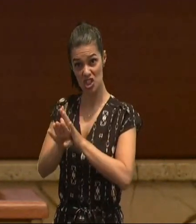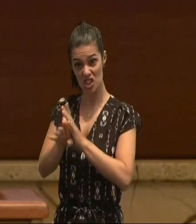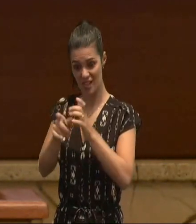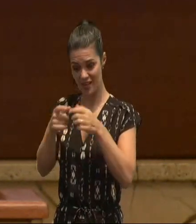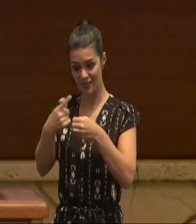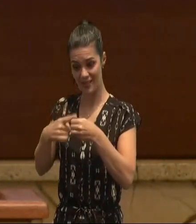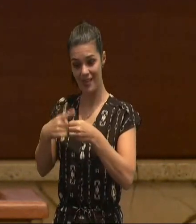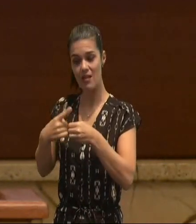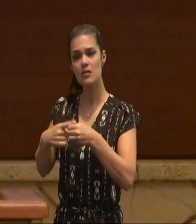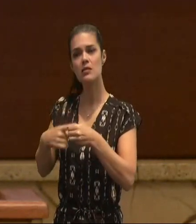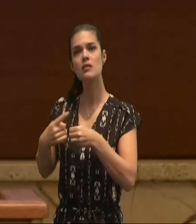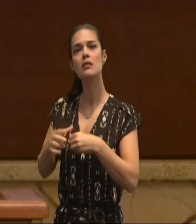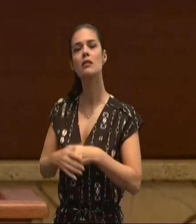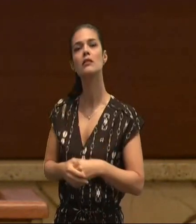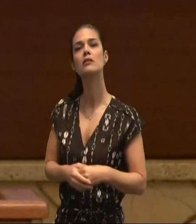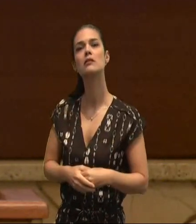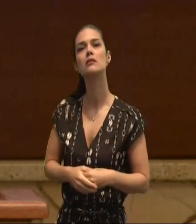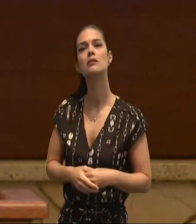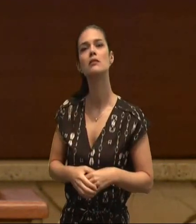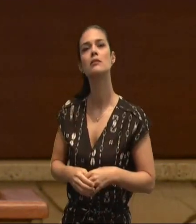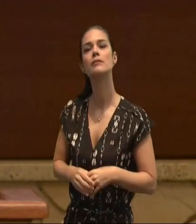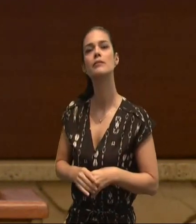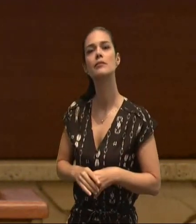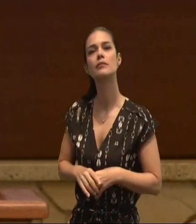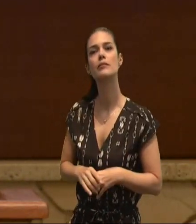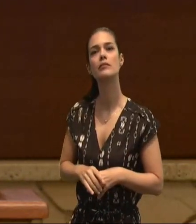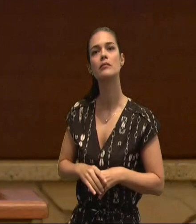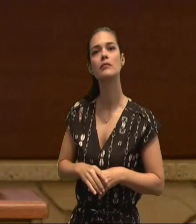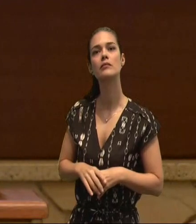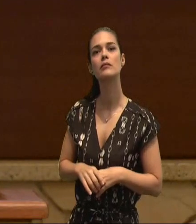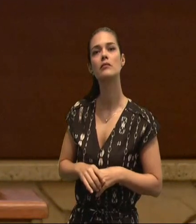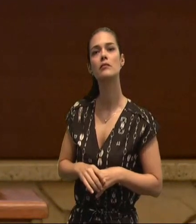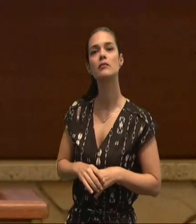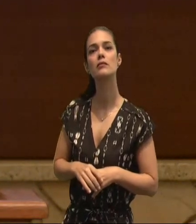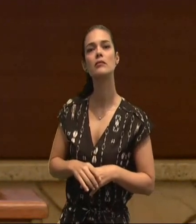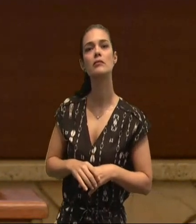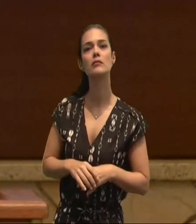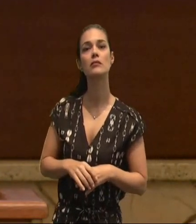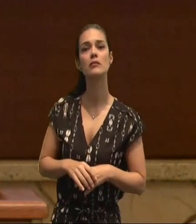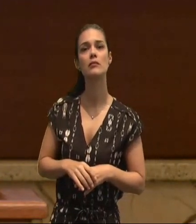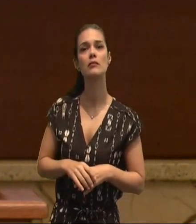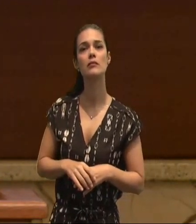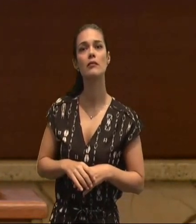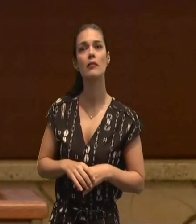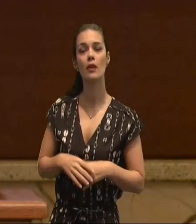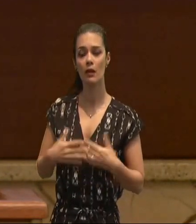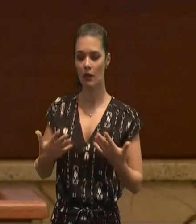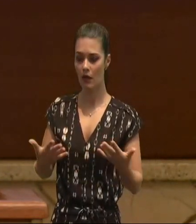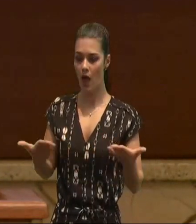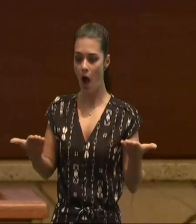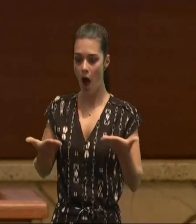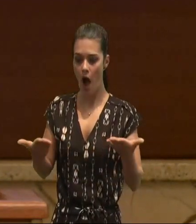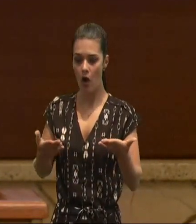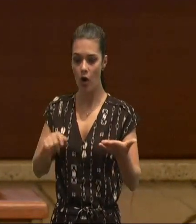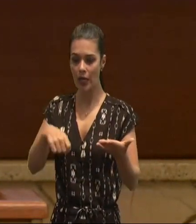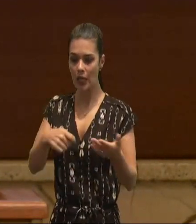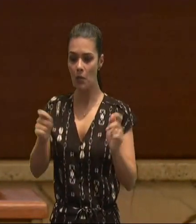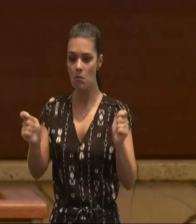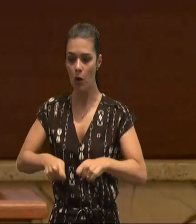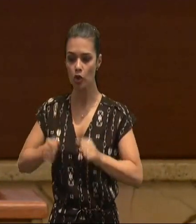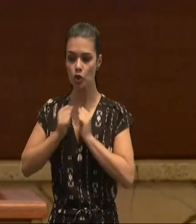ali perguntam: quem poderá agora diante da arca permanecer na presença do Senhor, o Deus